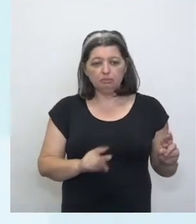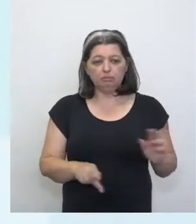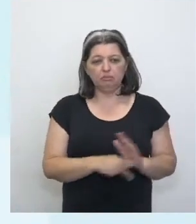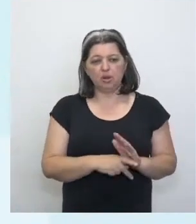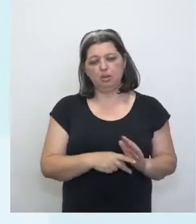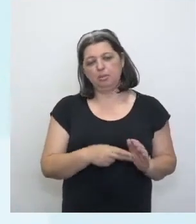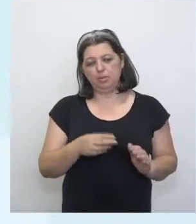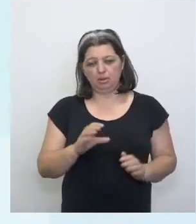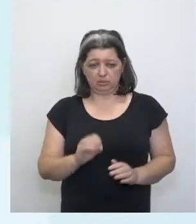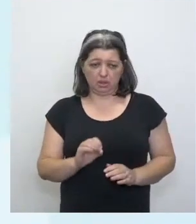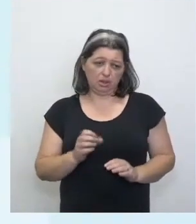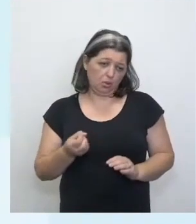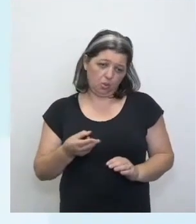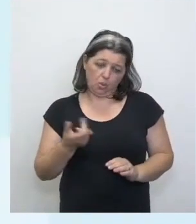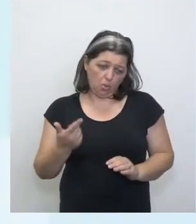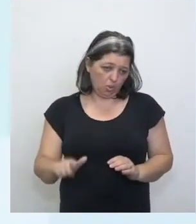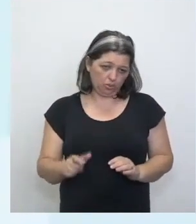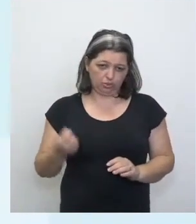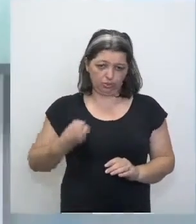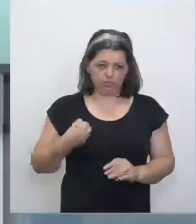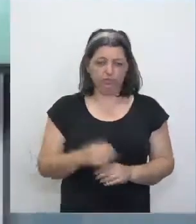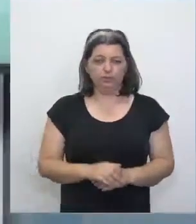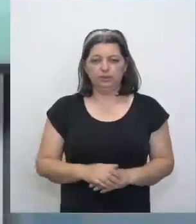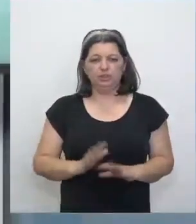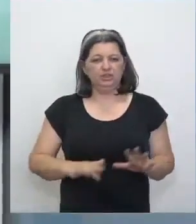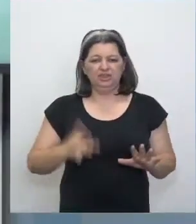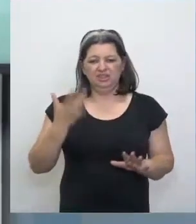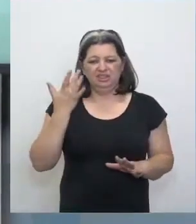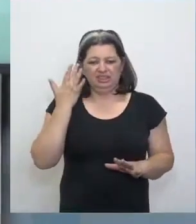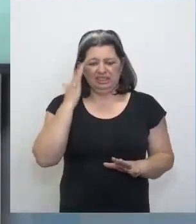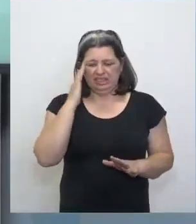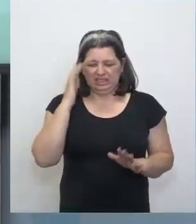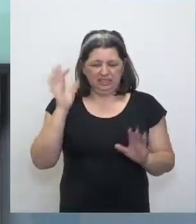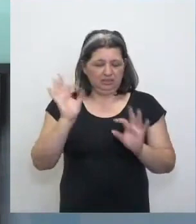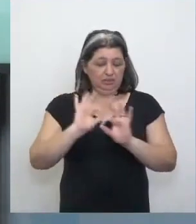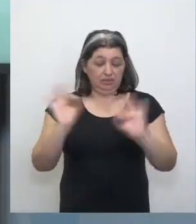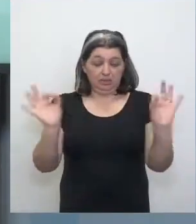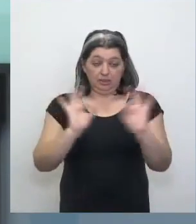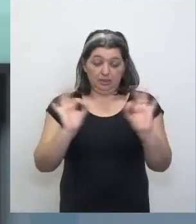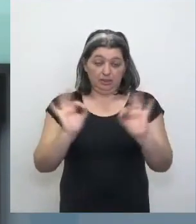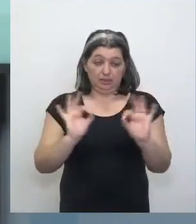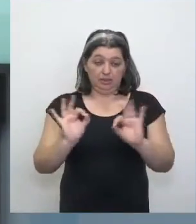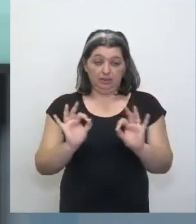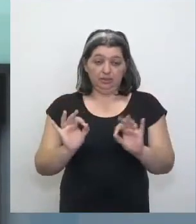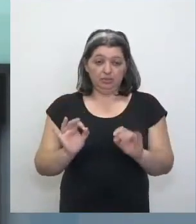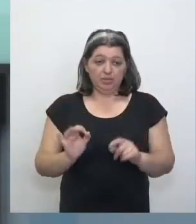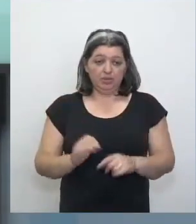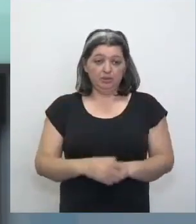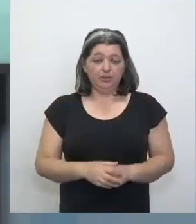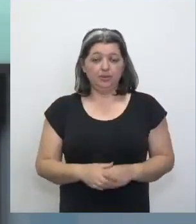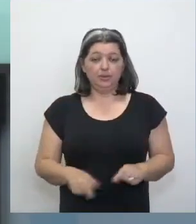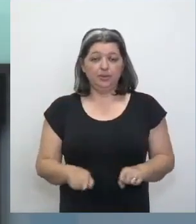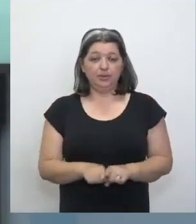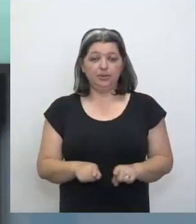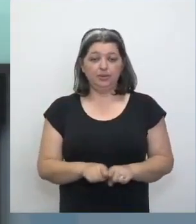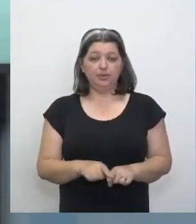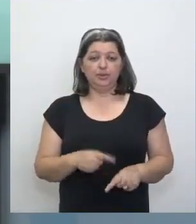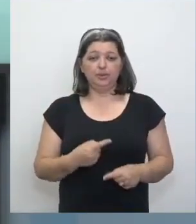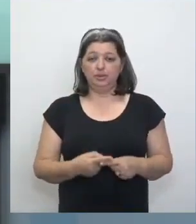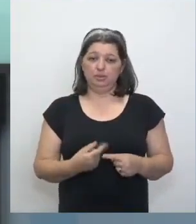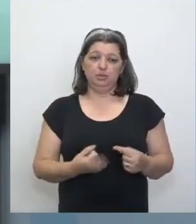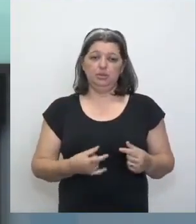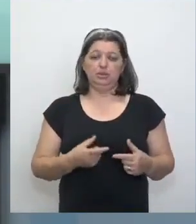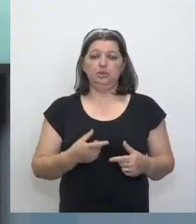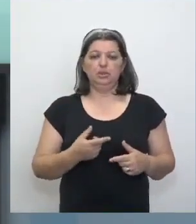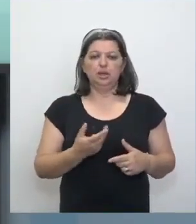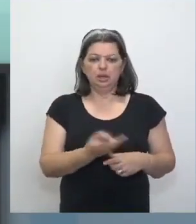algum resultado. Aí você pode falar, professora, não estou entendendo nada. Tá? Então, esse processo é um processo de divisão. Se você procurar em